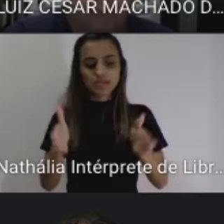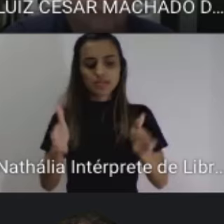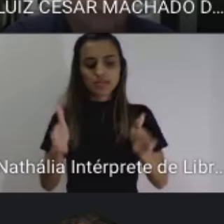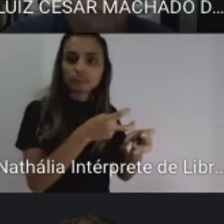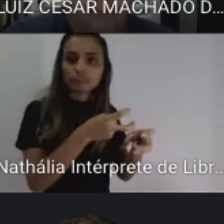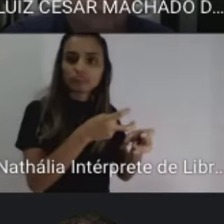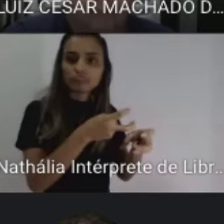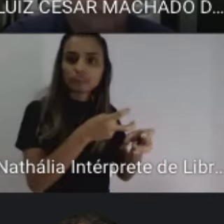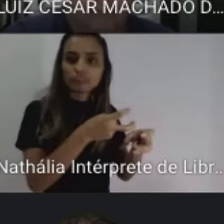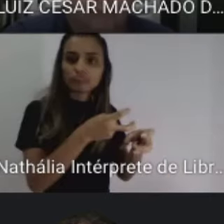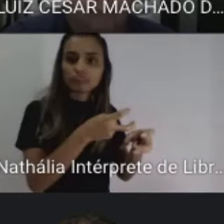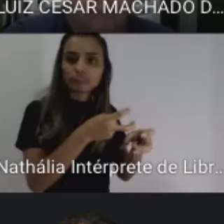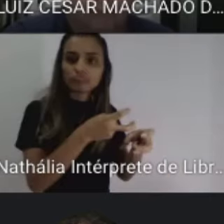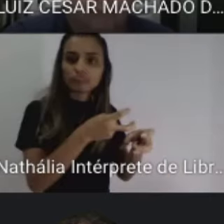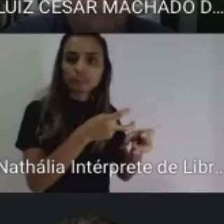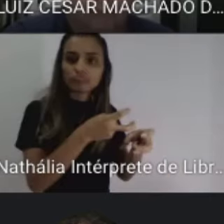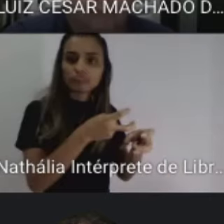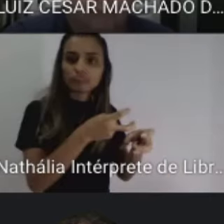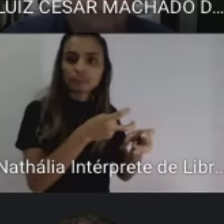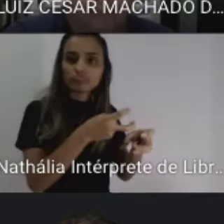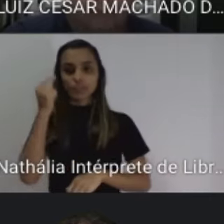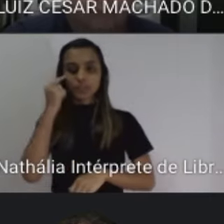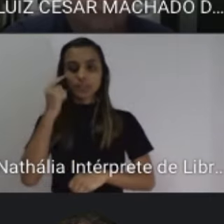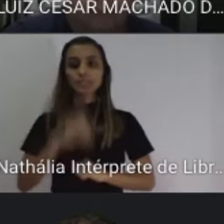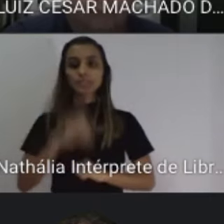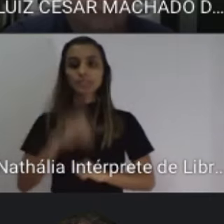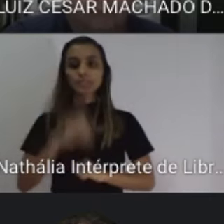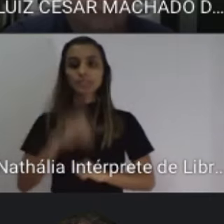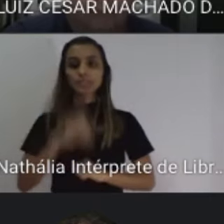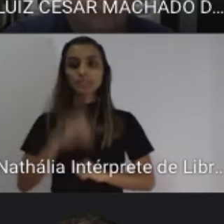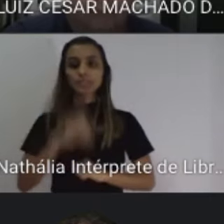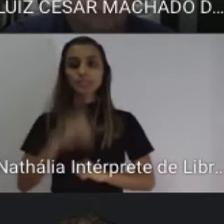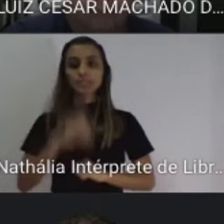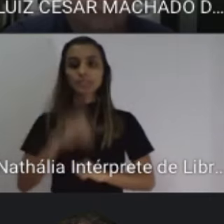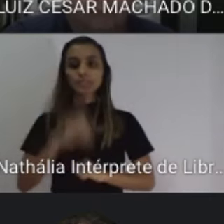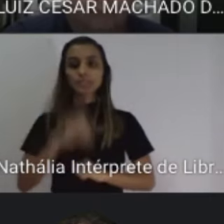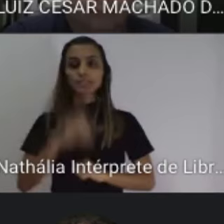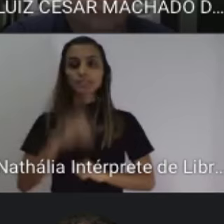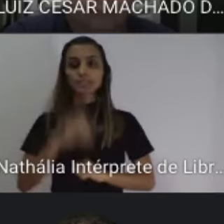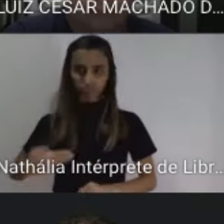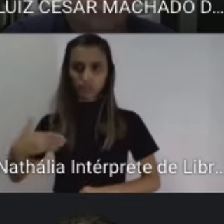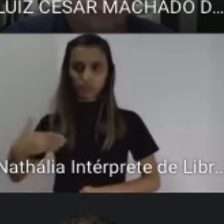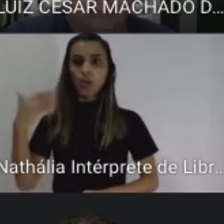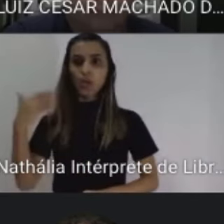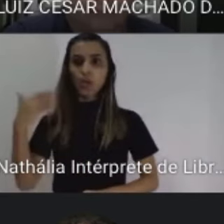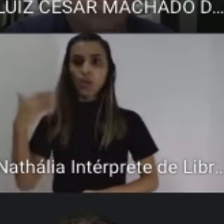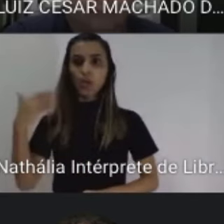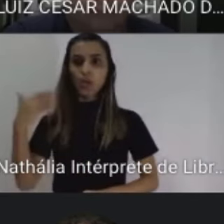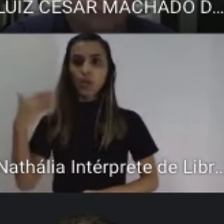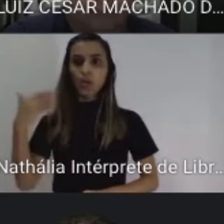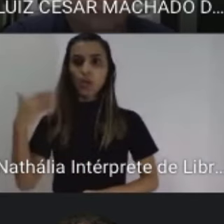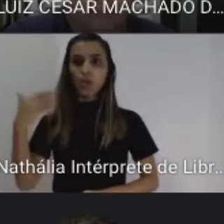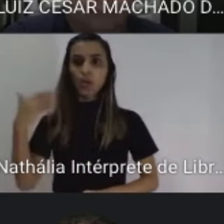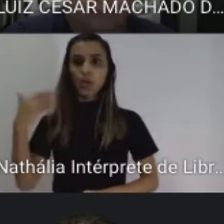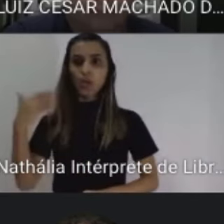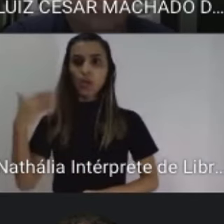da República ao comparecer às manifestações e auxiliar com o